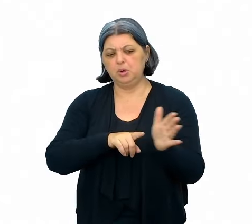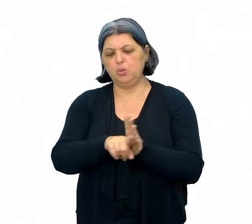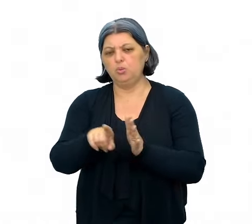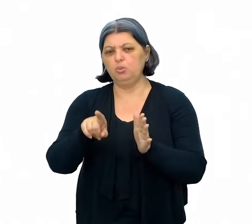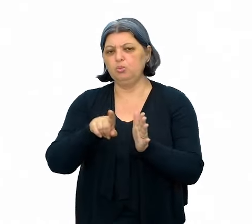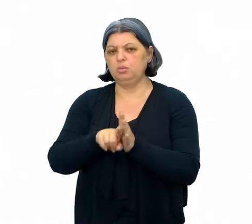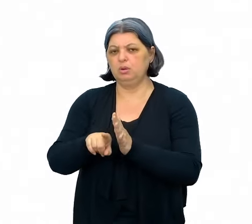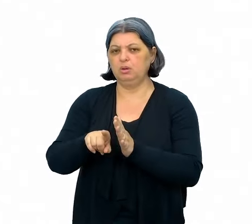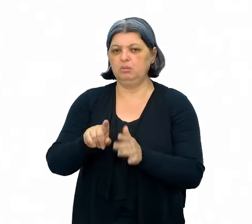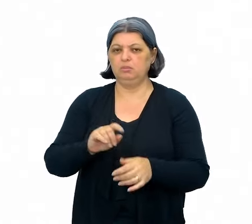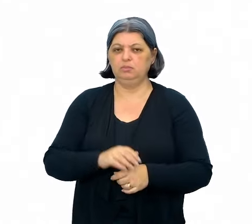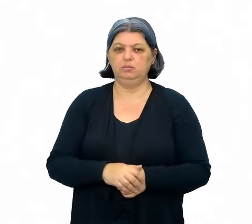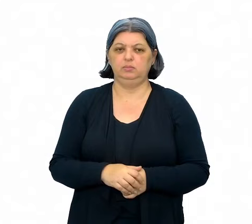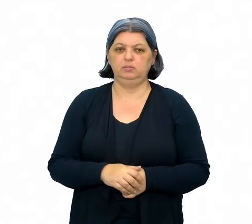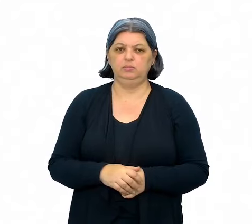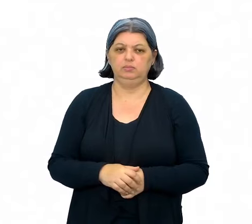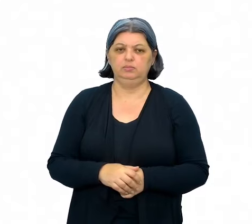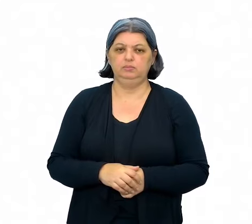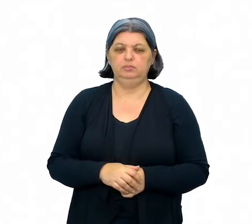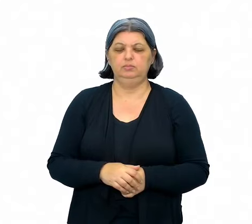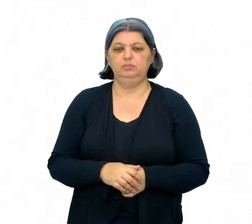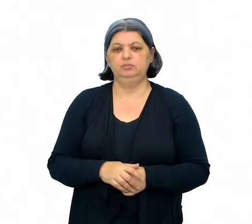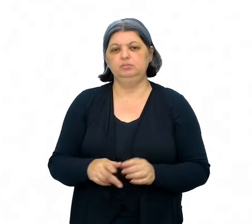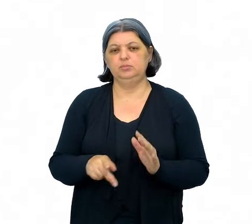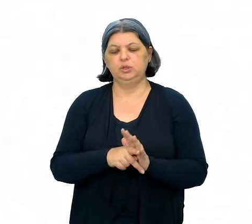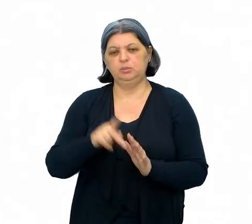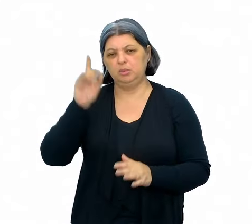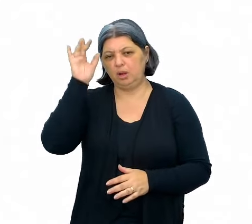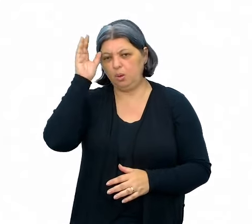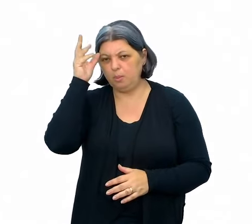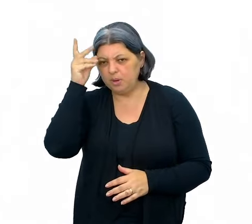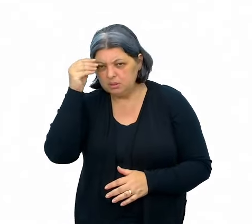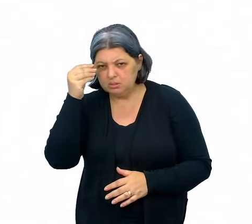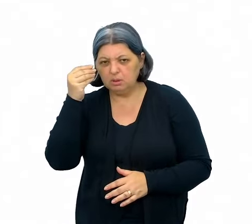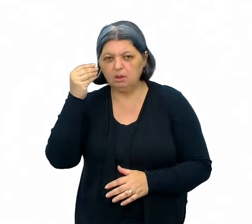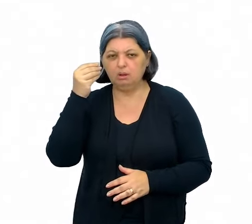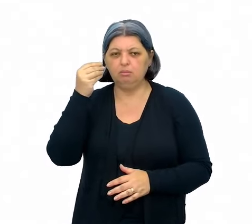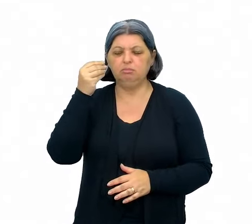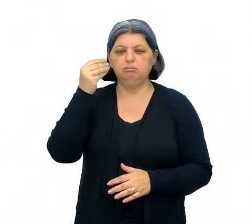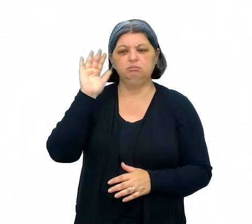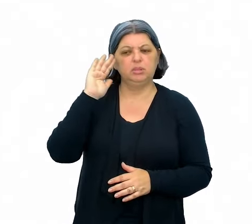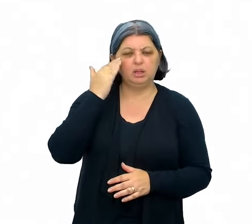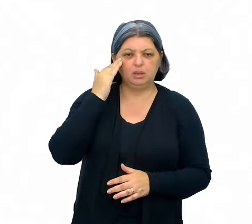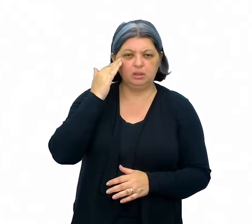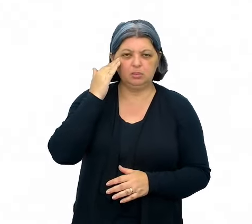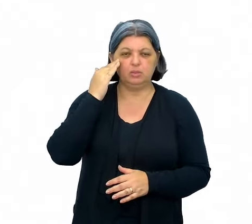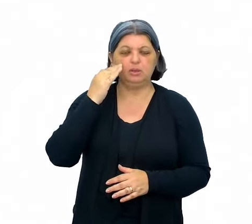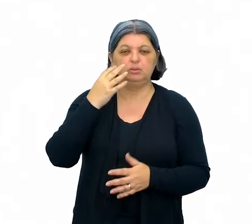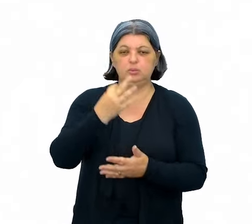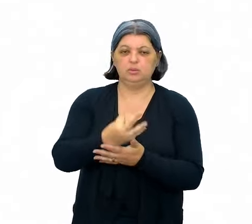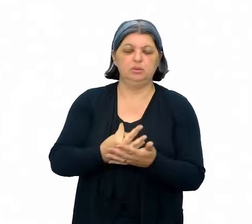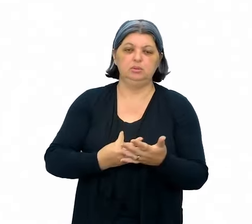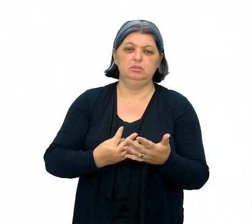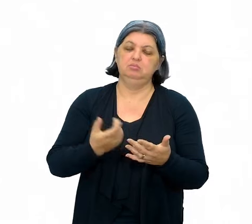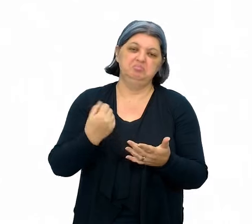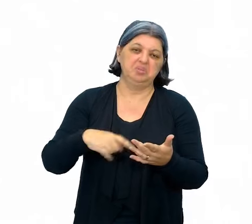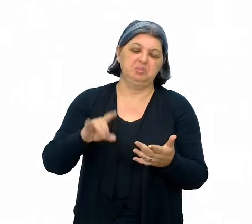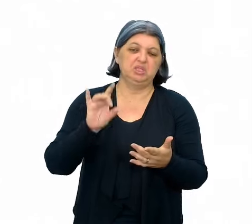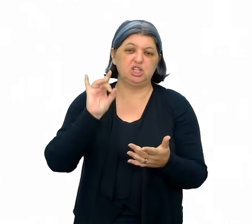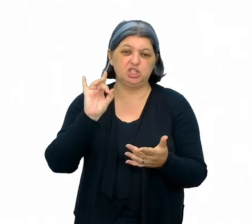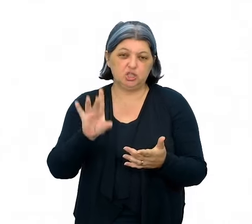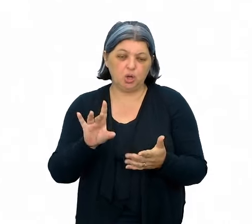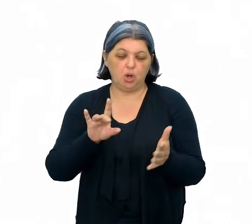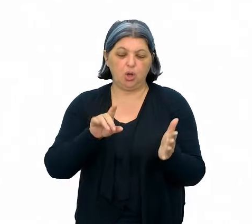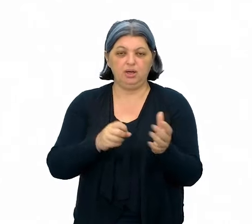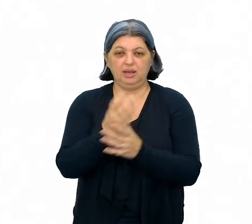perguntas que levem à compreensão dos textos. Não precisa ser só em formato de questões, né? Mas